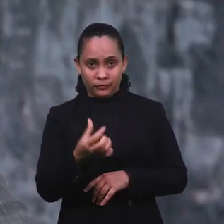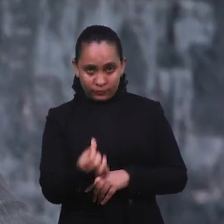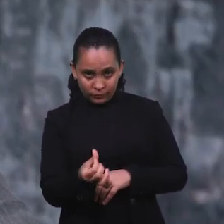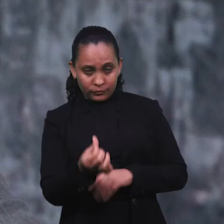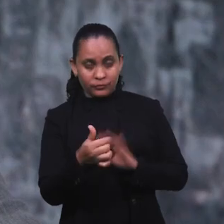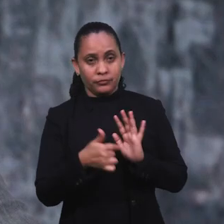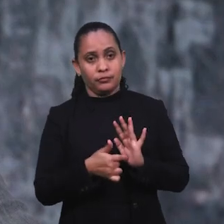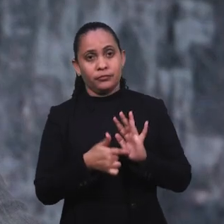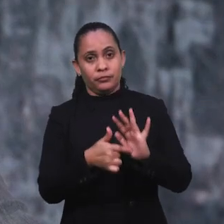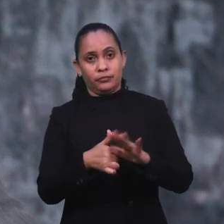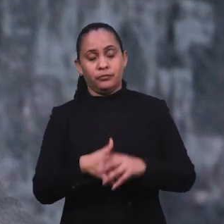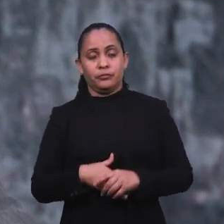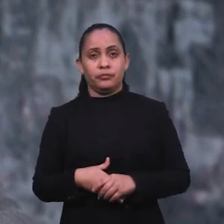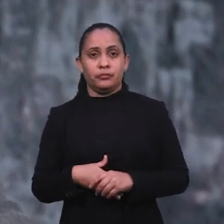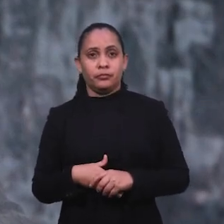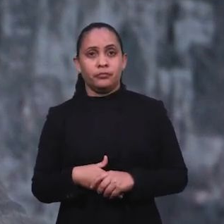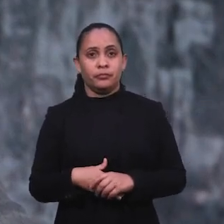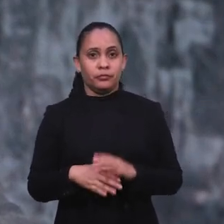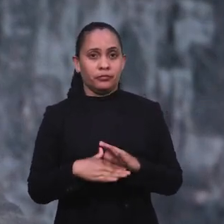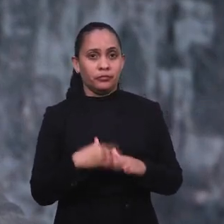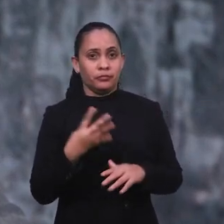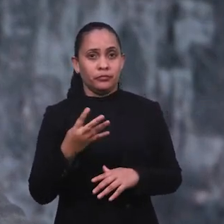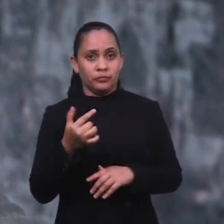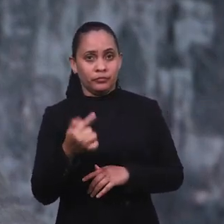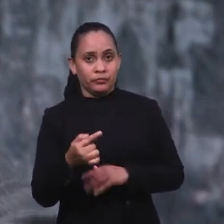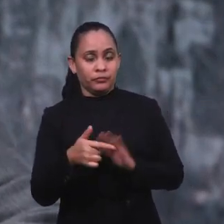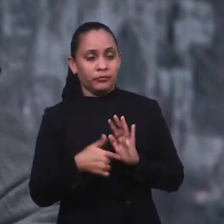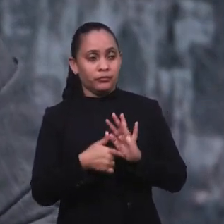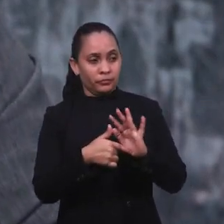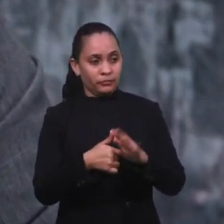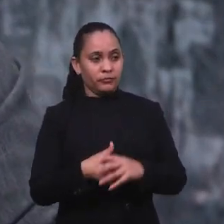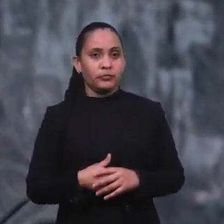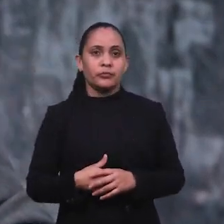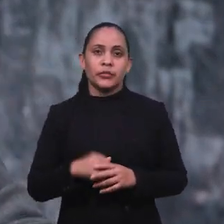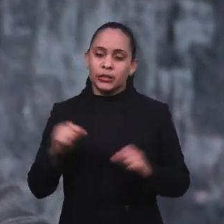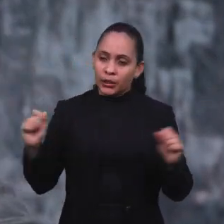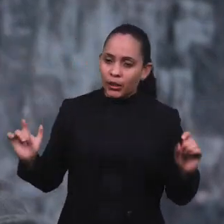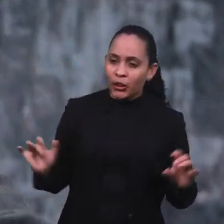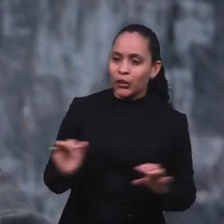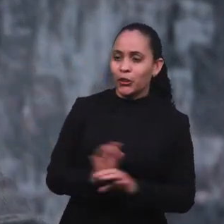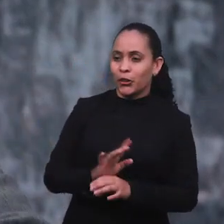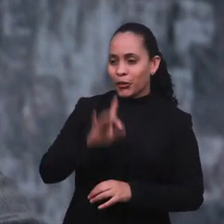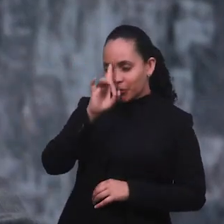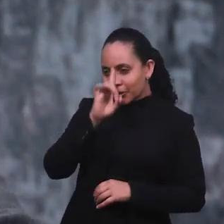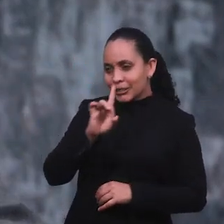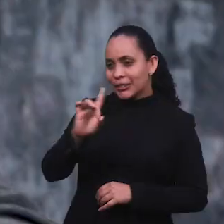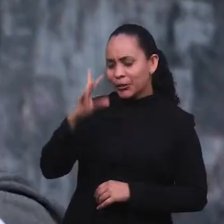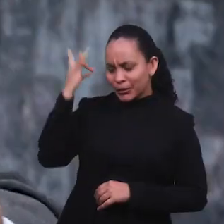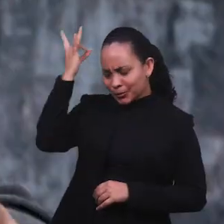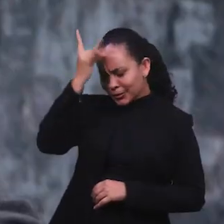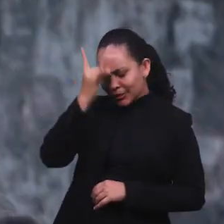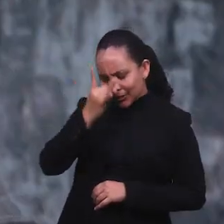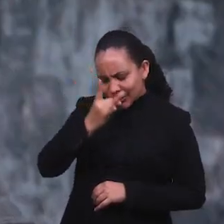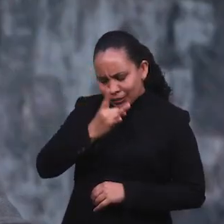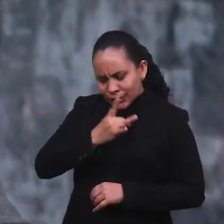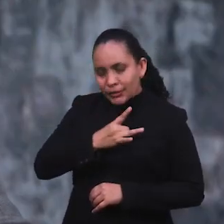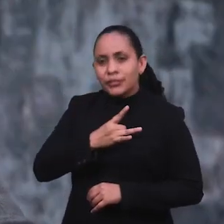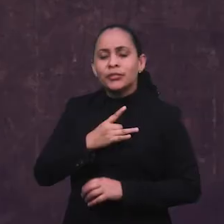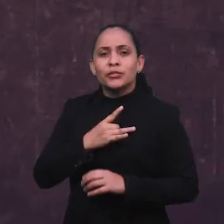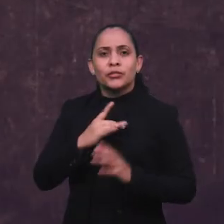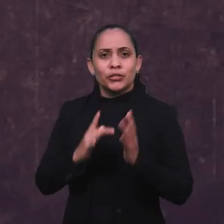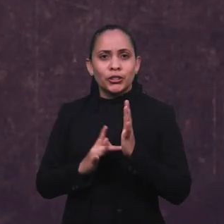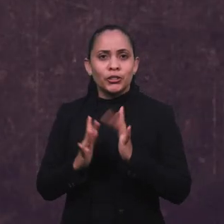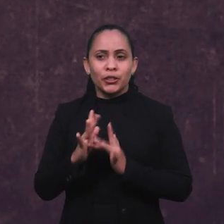46 e 47, quando ela diz, né, quando ela louva ao Senhor, tomada pelo Espírito Santo, ali gerando Jesus, e